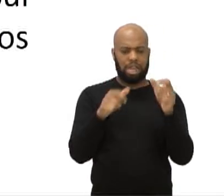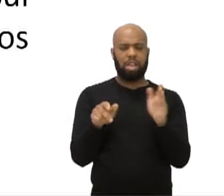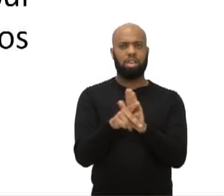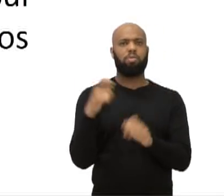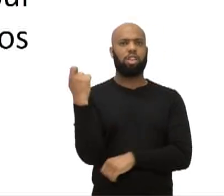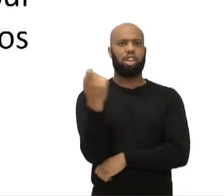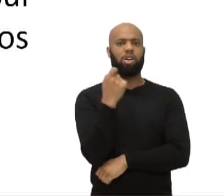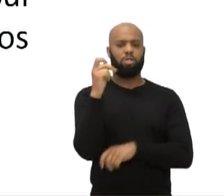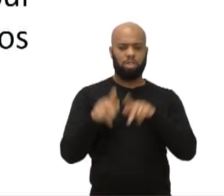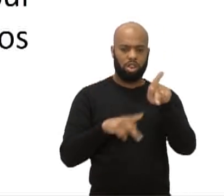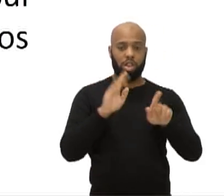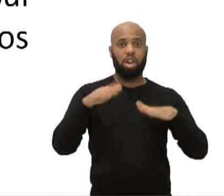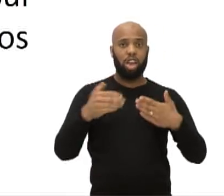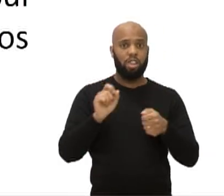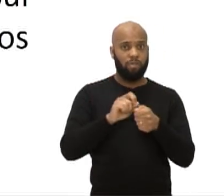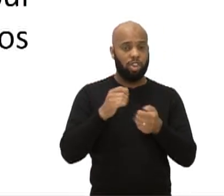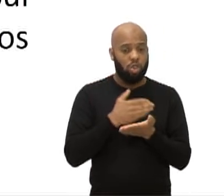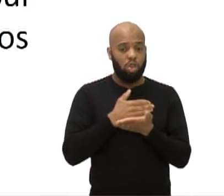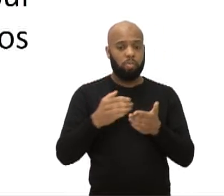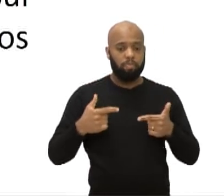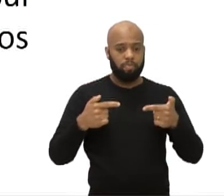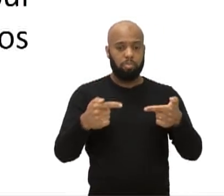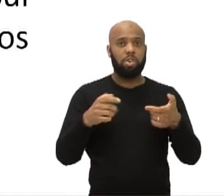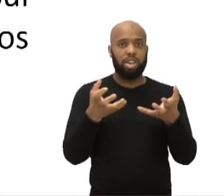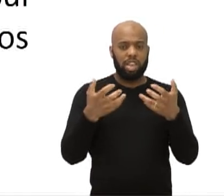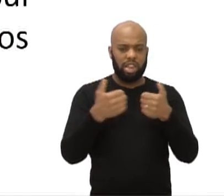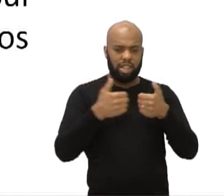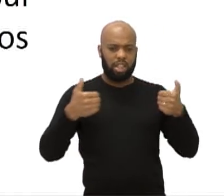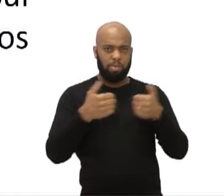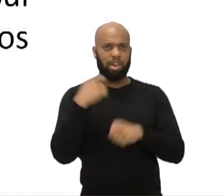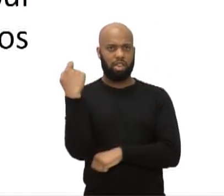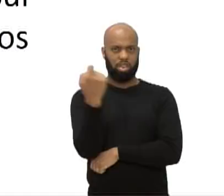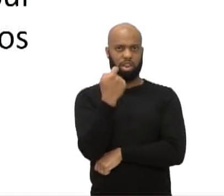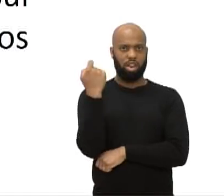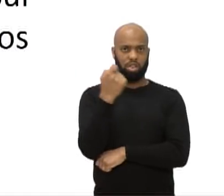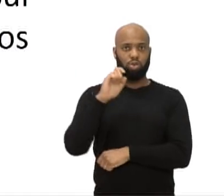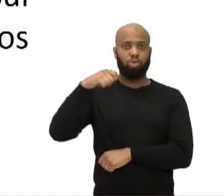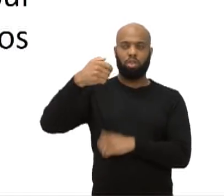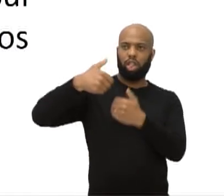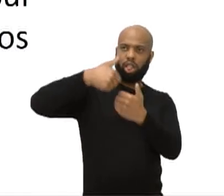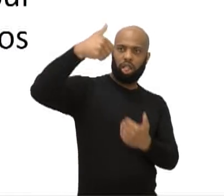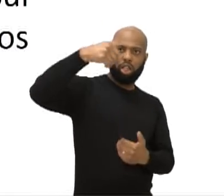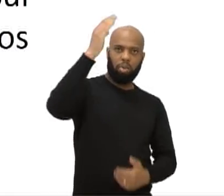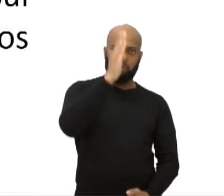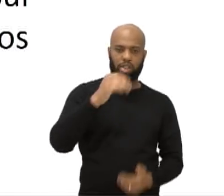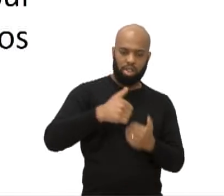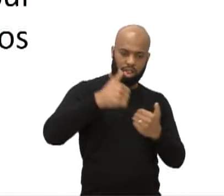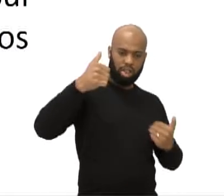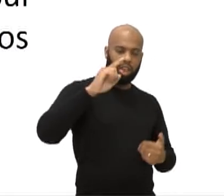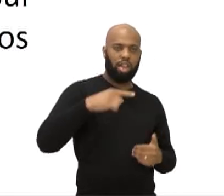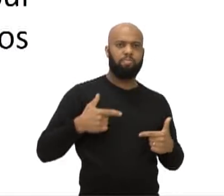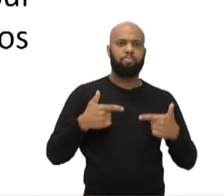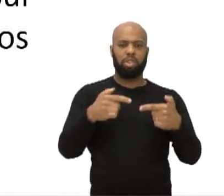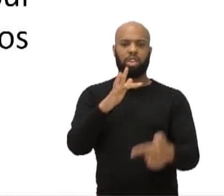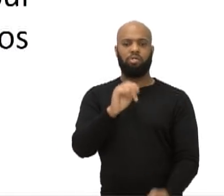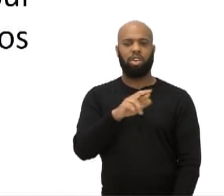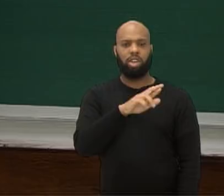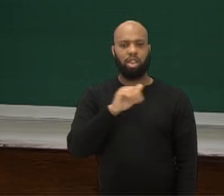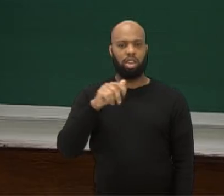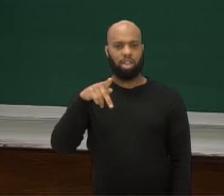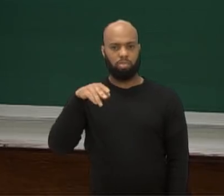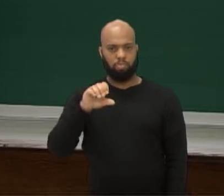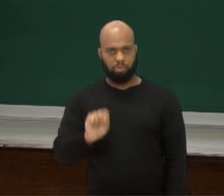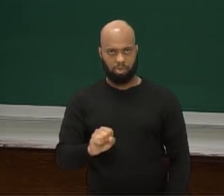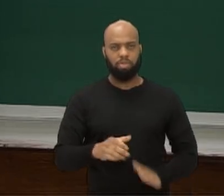os farroupilhas a iniciarem uma guerra pela separação do Rio Grande do Sul em relação ao Brasil, na chamada Guerra dos Farrapos. Se